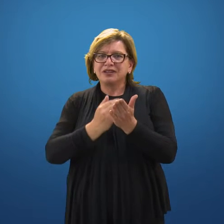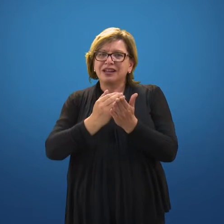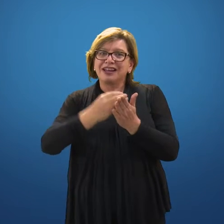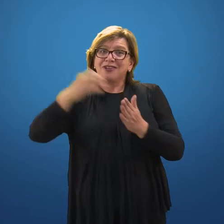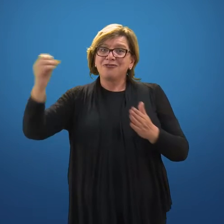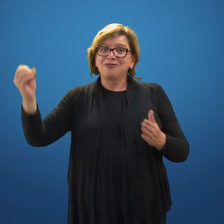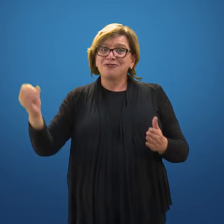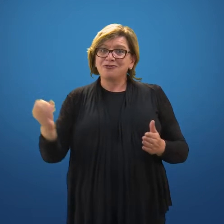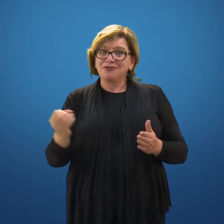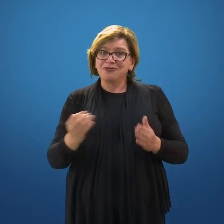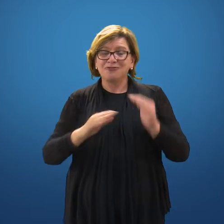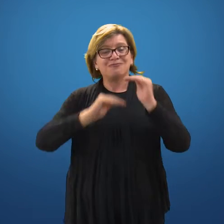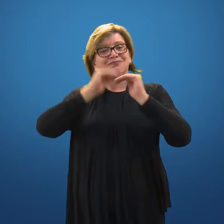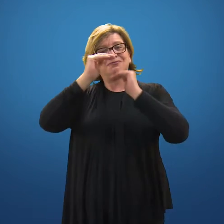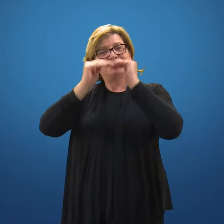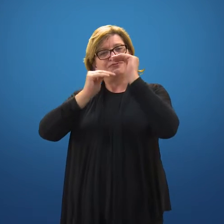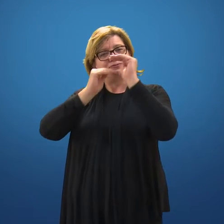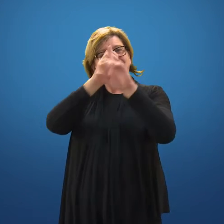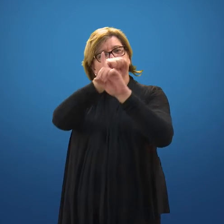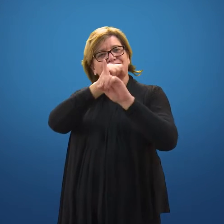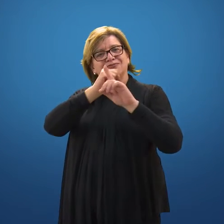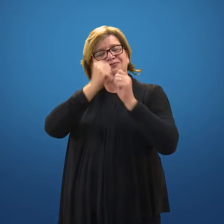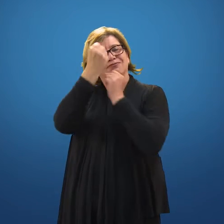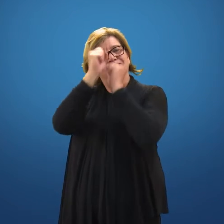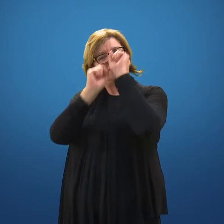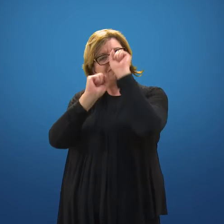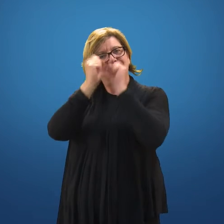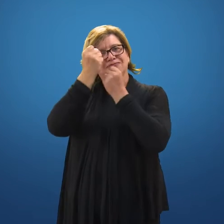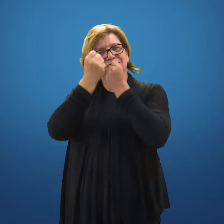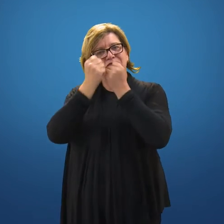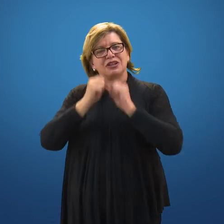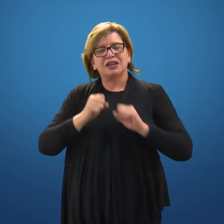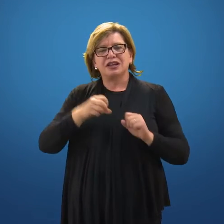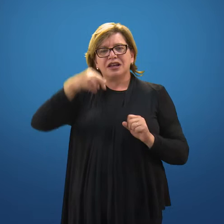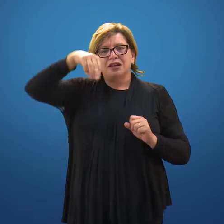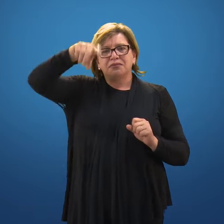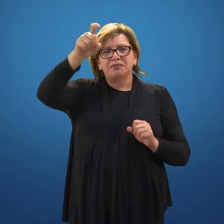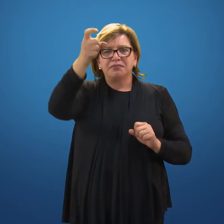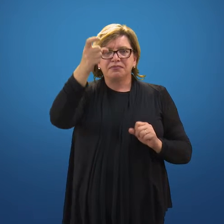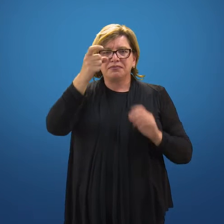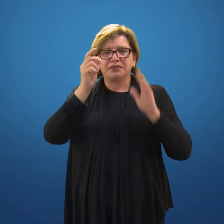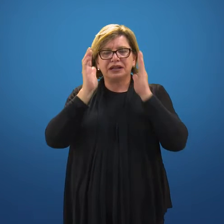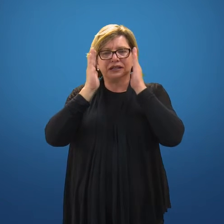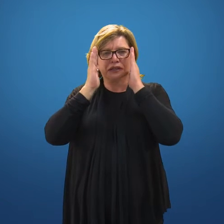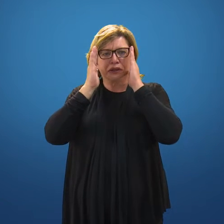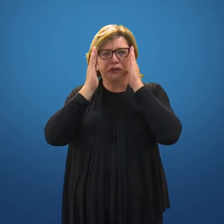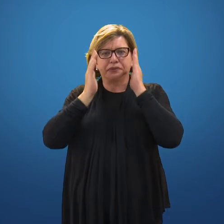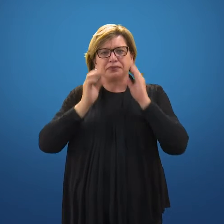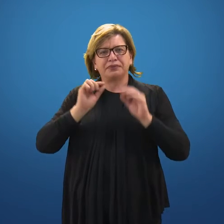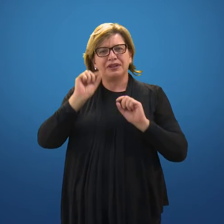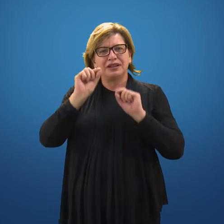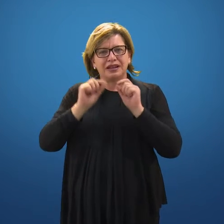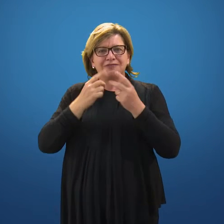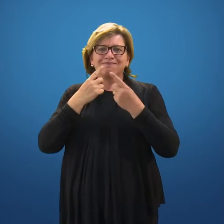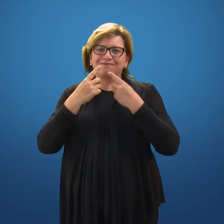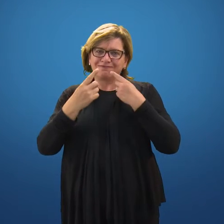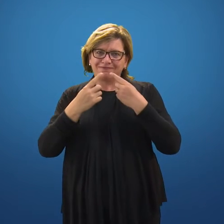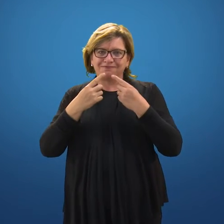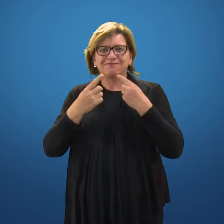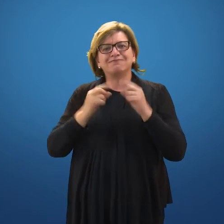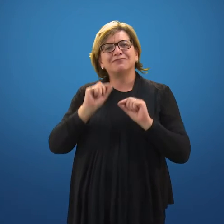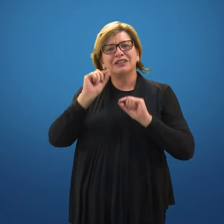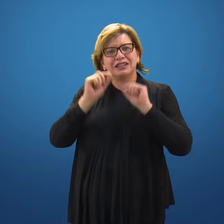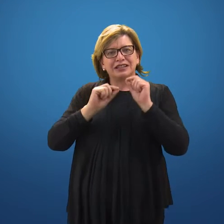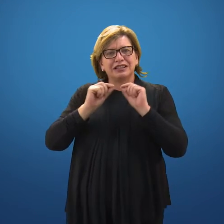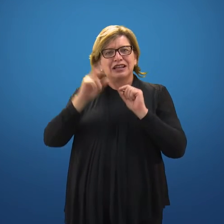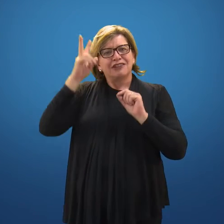forma de se desenvolver os modos de produção. Para Marx, essa era a dialética, assim a